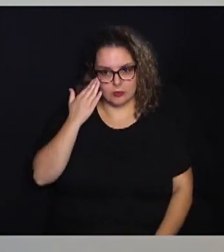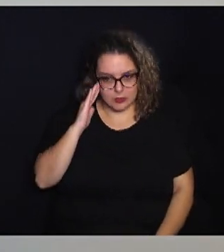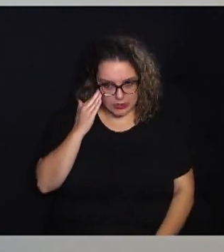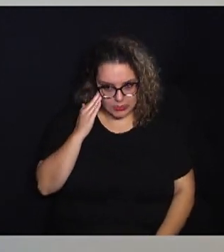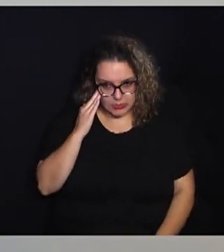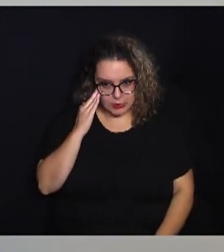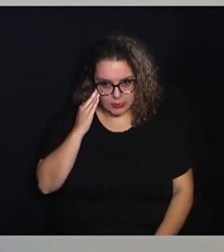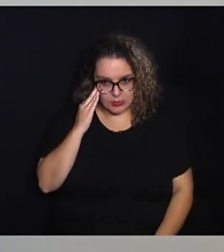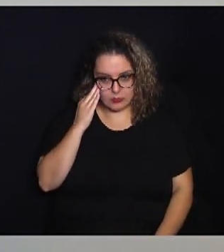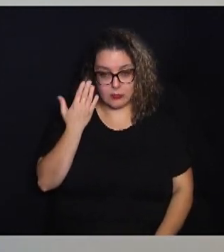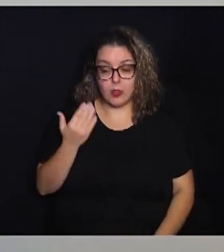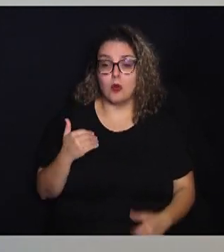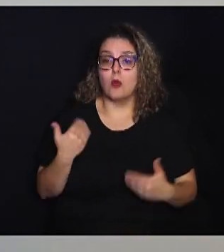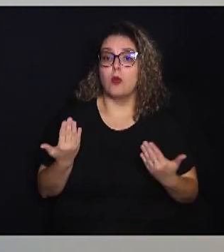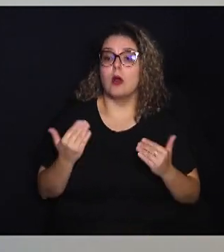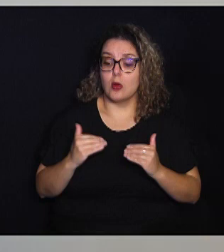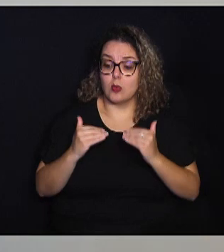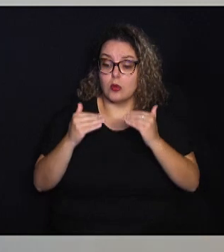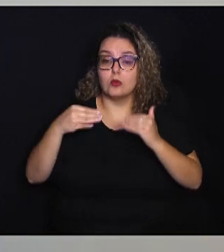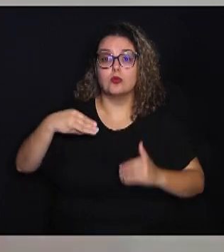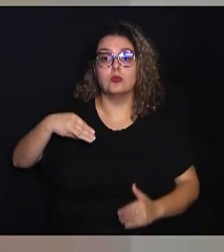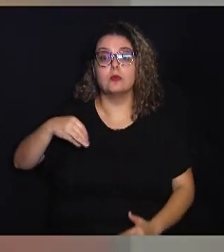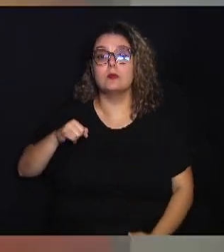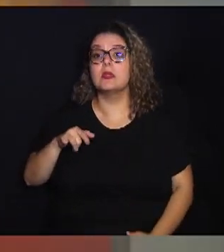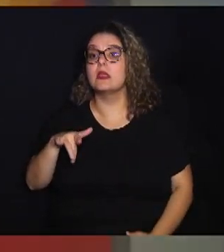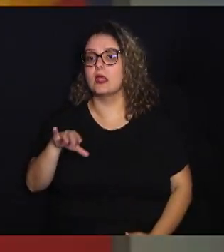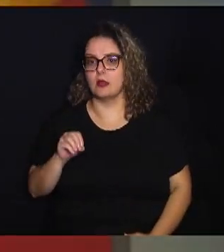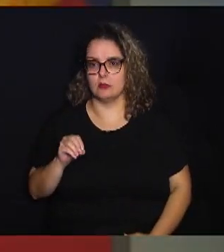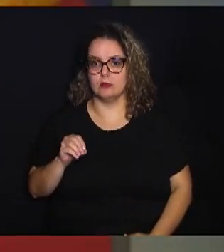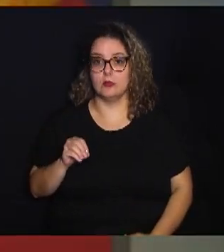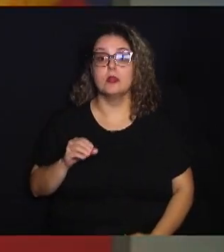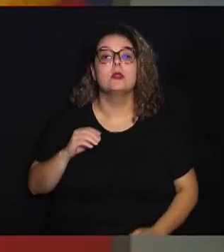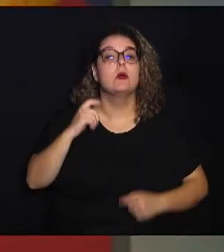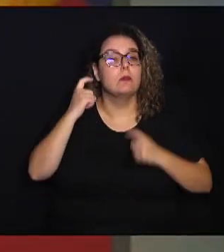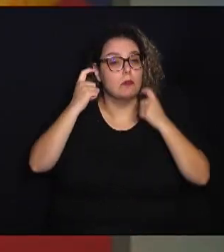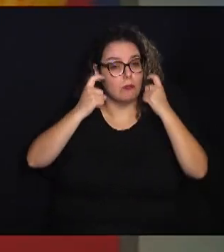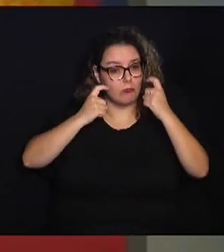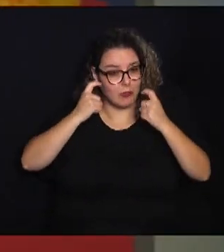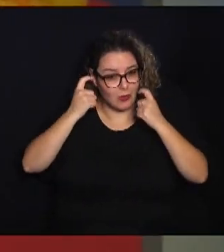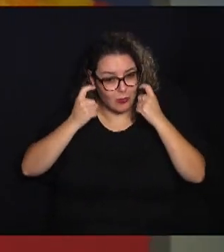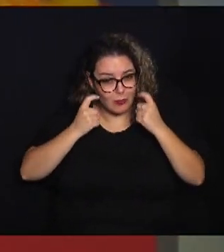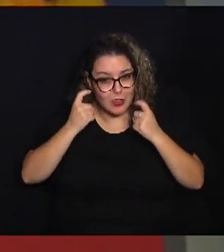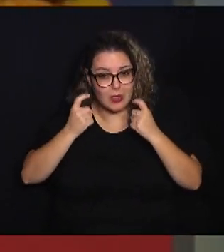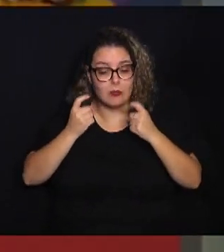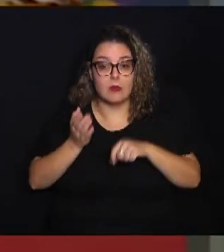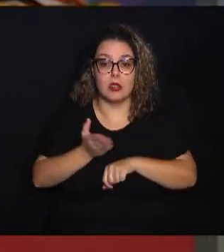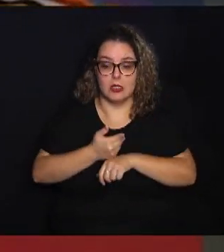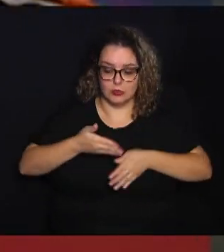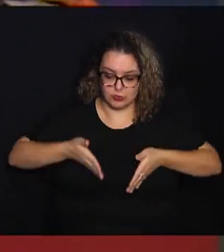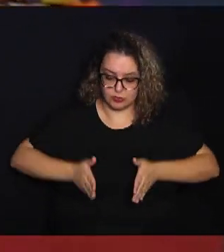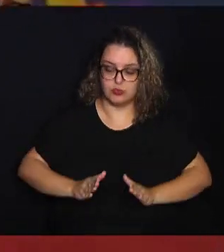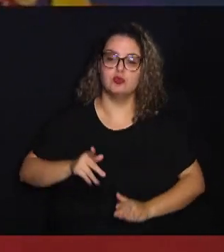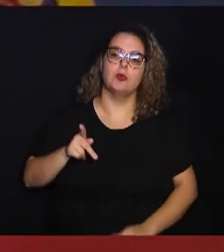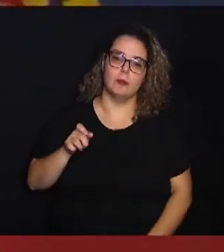seria o nível ou grau da mielomeningocele. Isso realmente preocupou bastante antes do nascimento do Pedro.